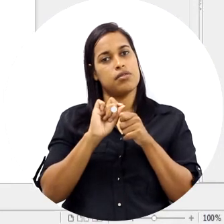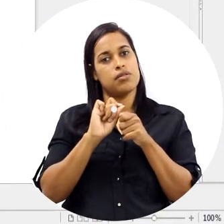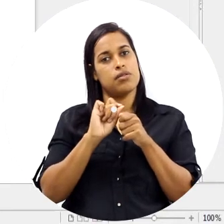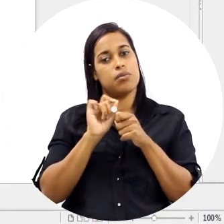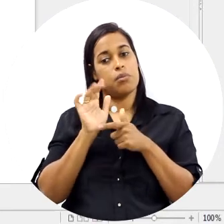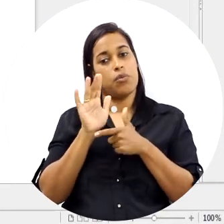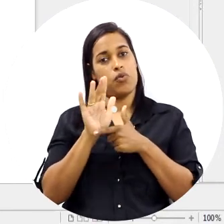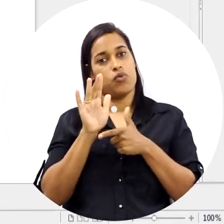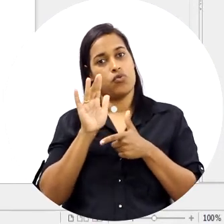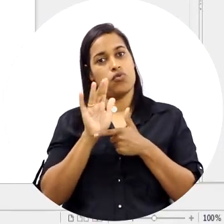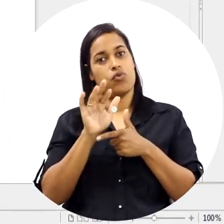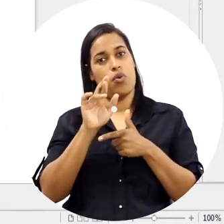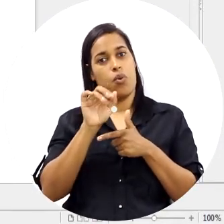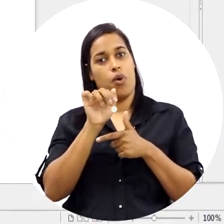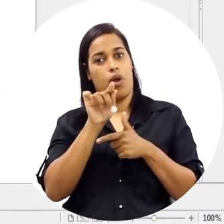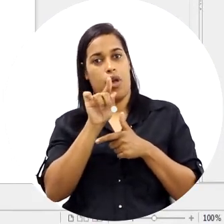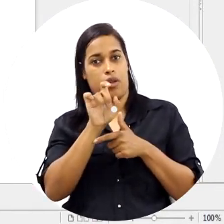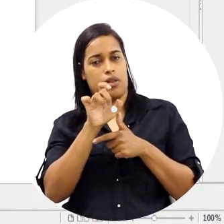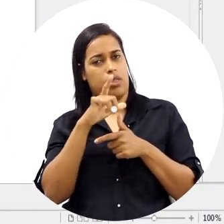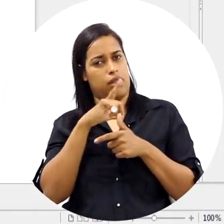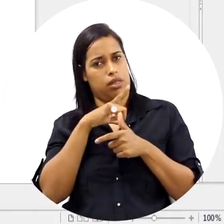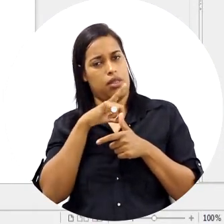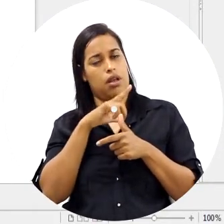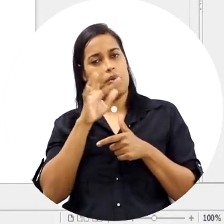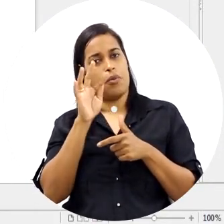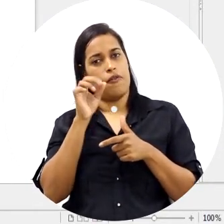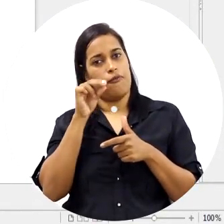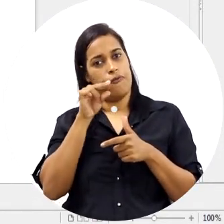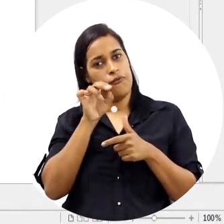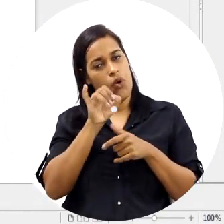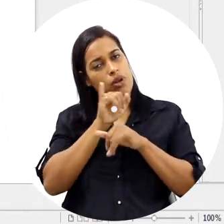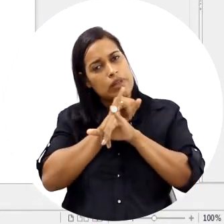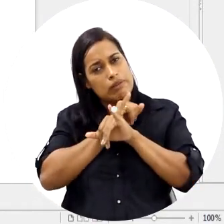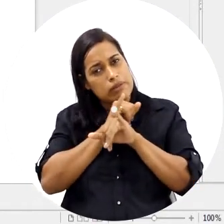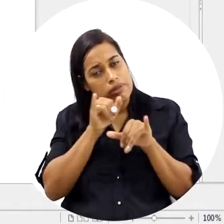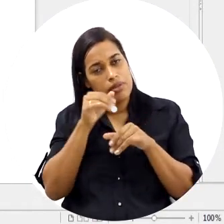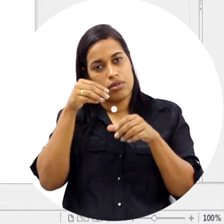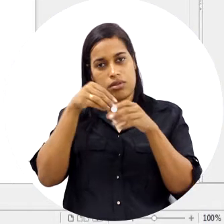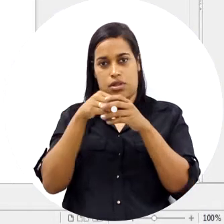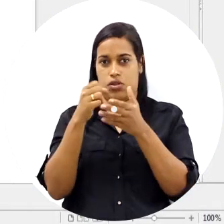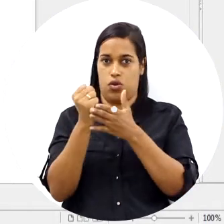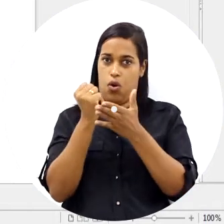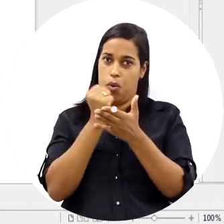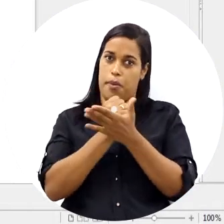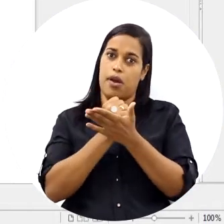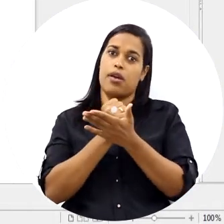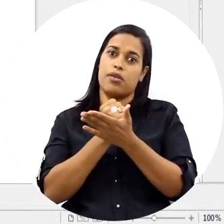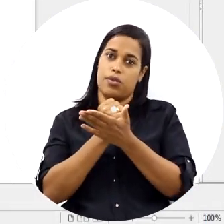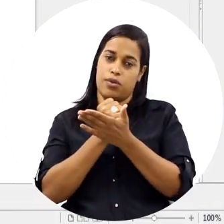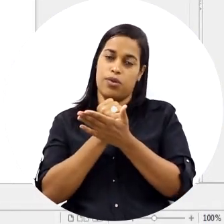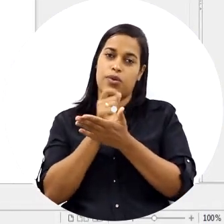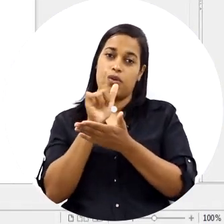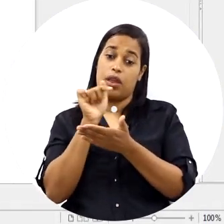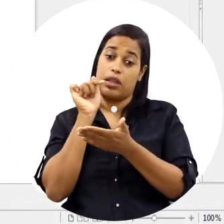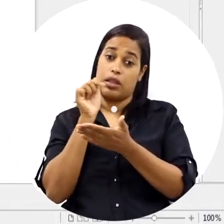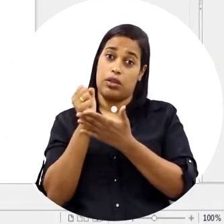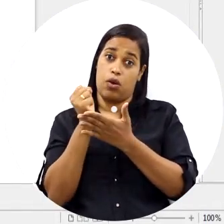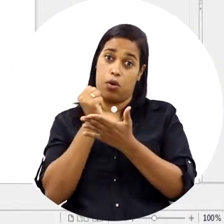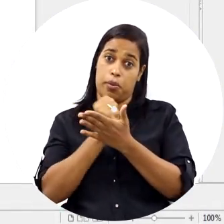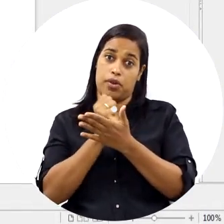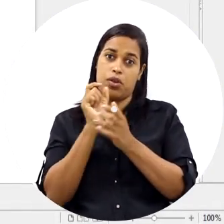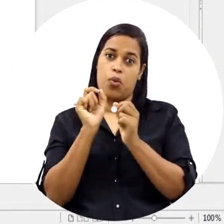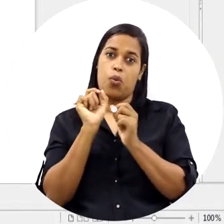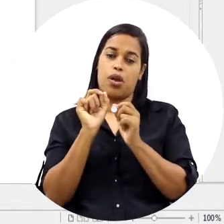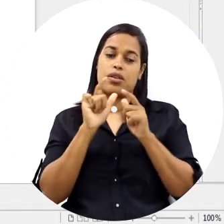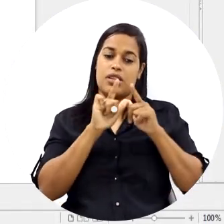para o writer que você tem uma fonte de dados que você pode estar utilizando dentro dos teus documentos. Nesse caso, a gente vai utilizar nesse documento que é um